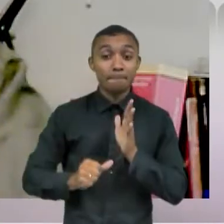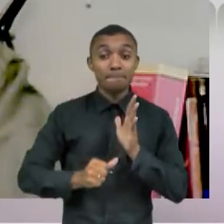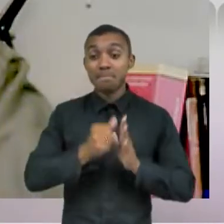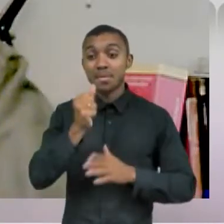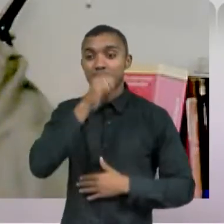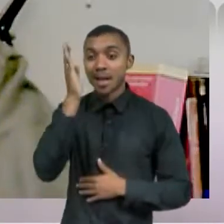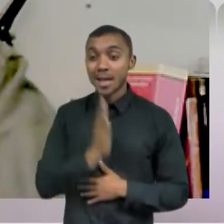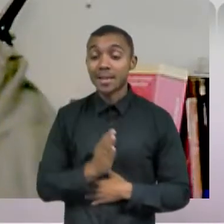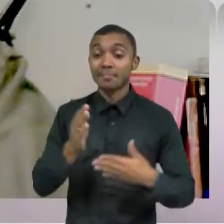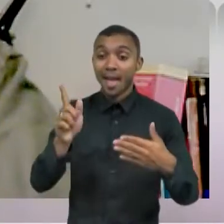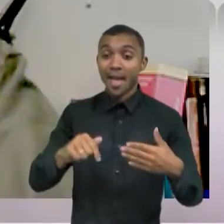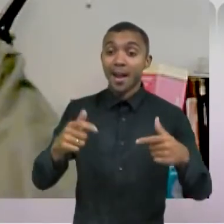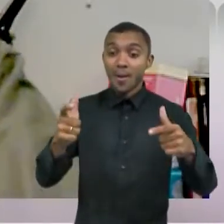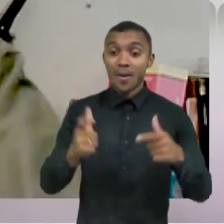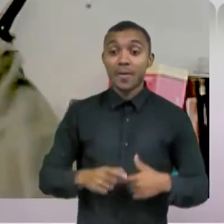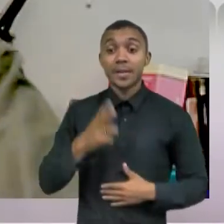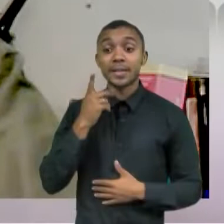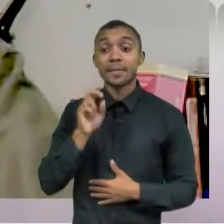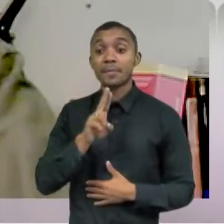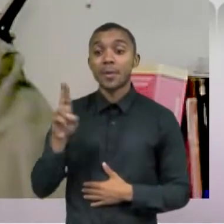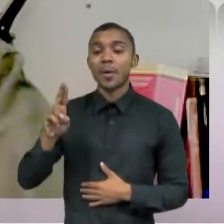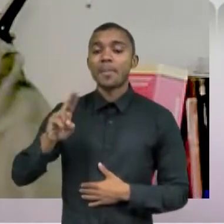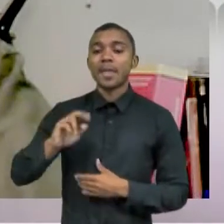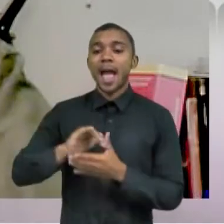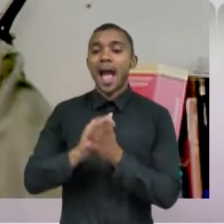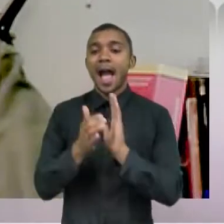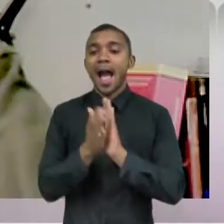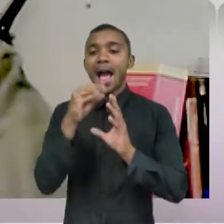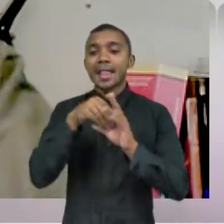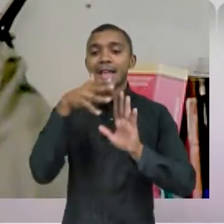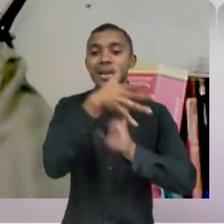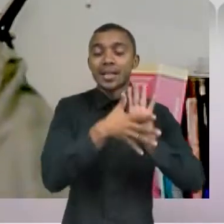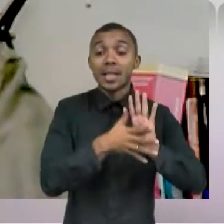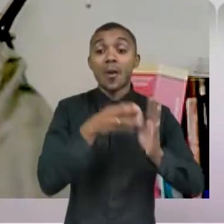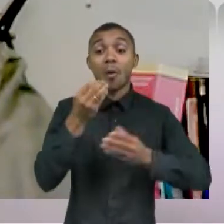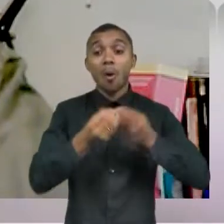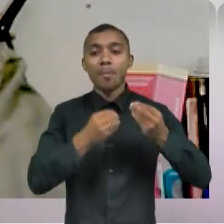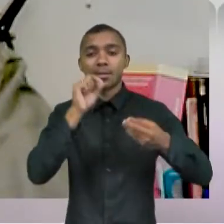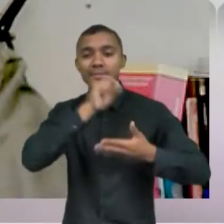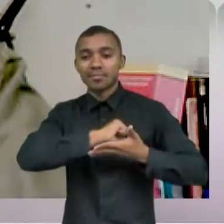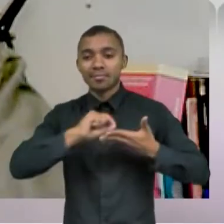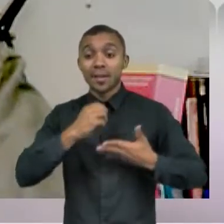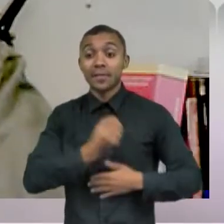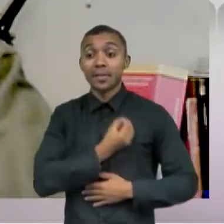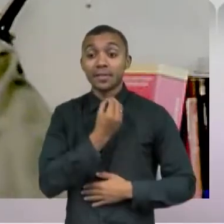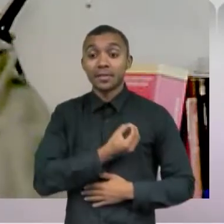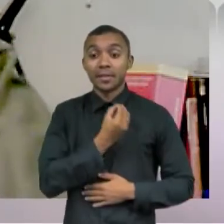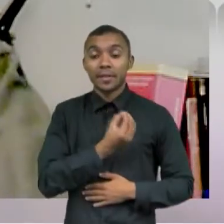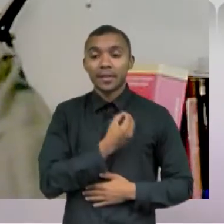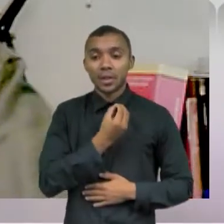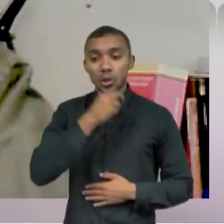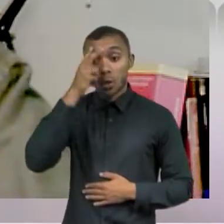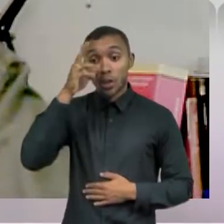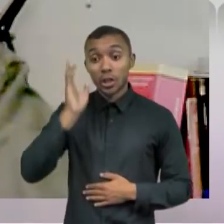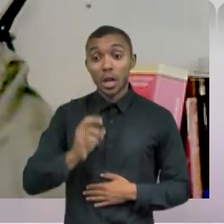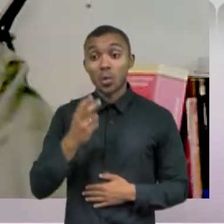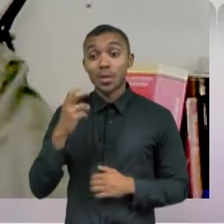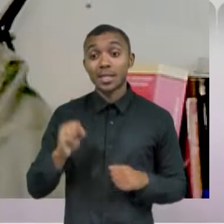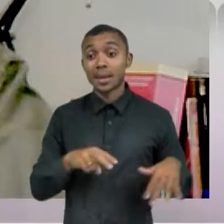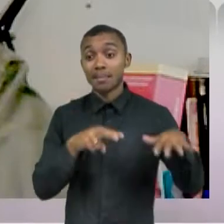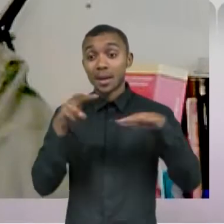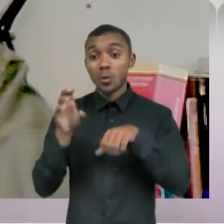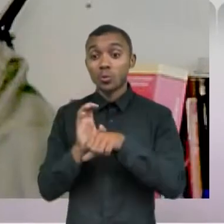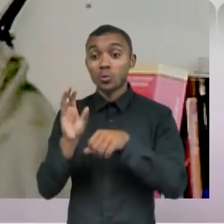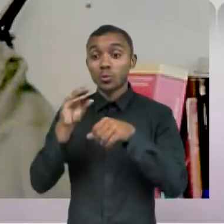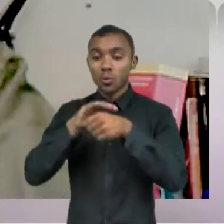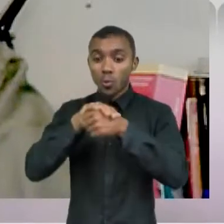no Brasil, que se chama Arte da Biografia, né, como escrever histórias de vida. É uma semana de curso, à